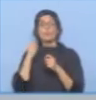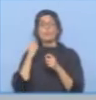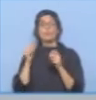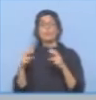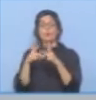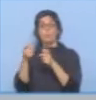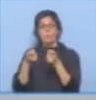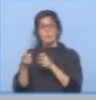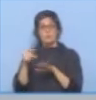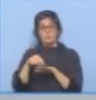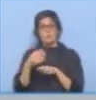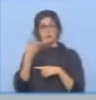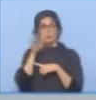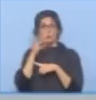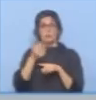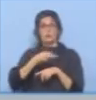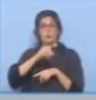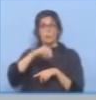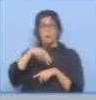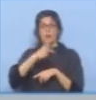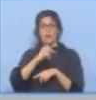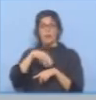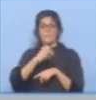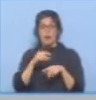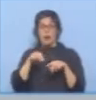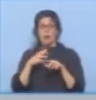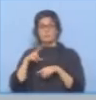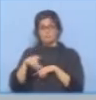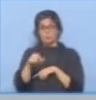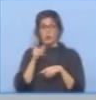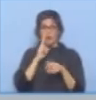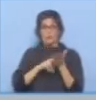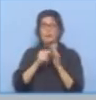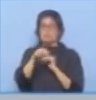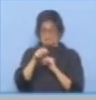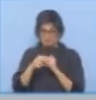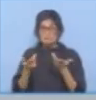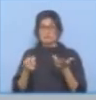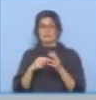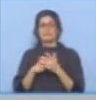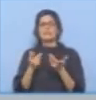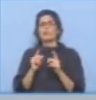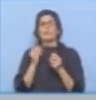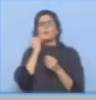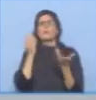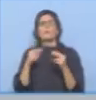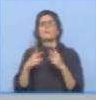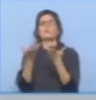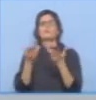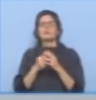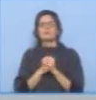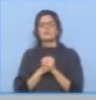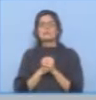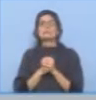do Panamá, sim, aqui em Portugal. É verdade. E que oportunidade foi essa já de começar a viver o espírito ótimo, panamenho? De facto,